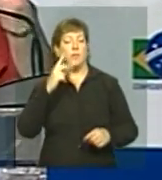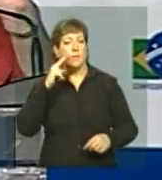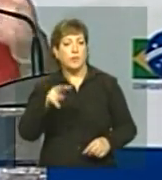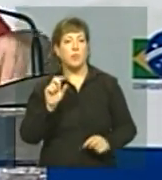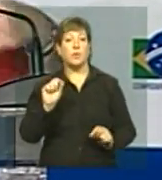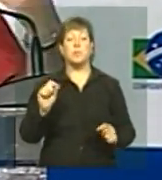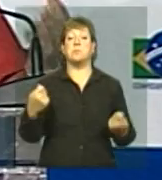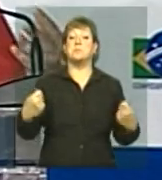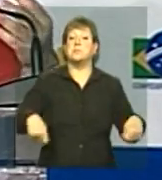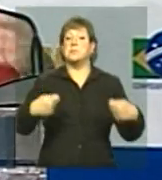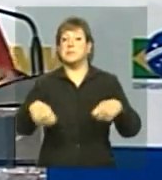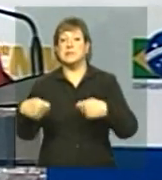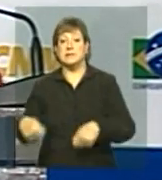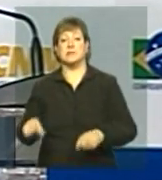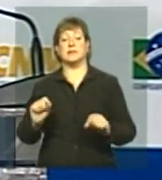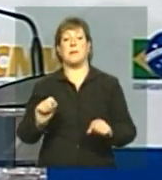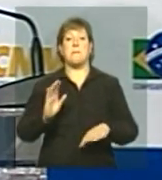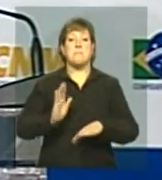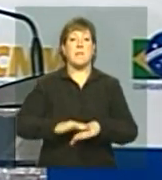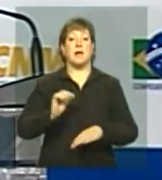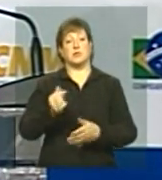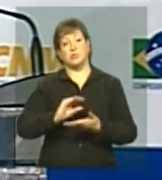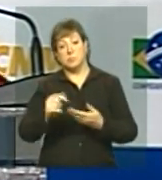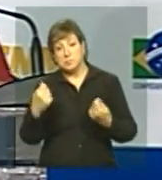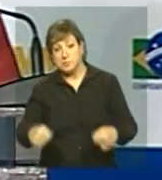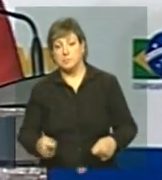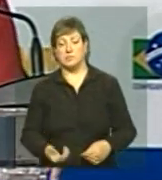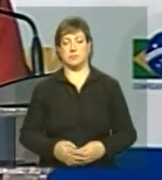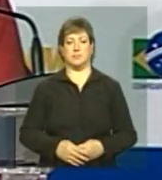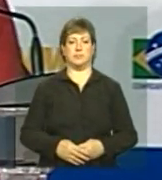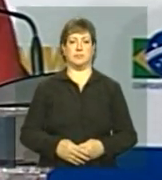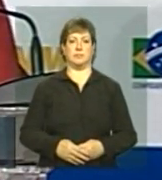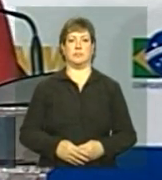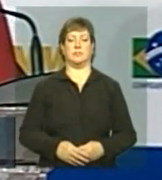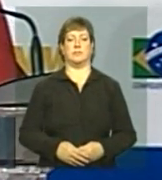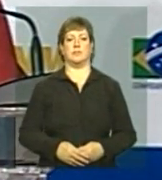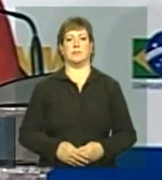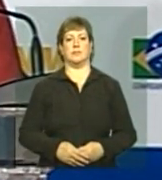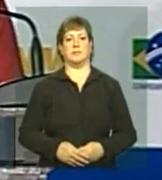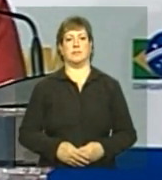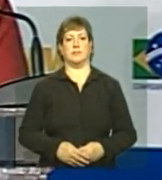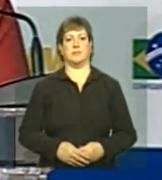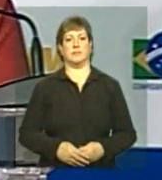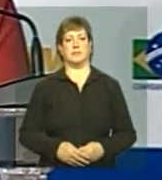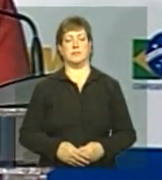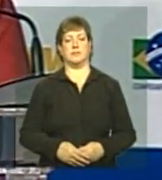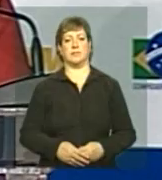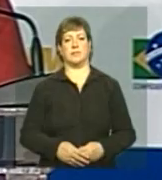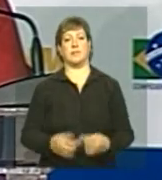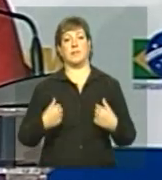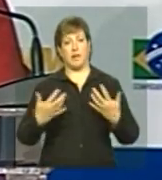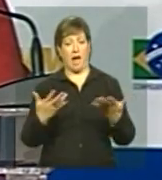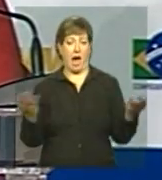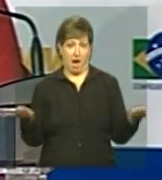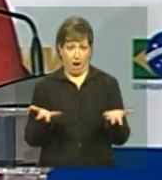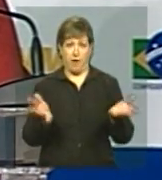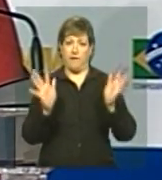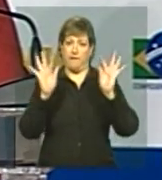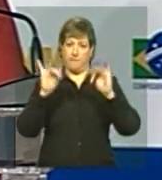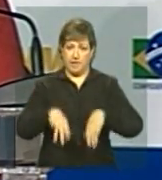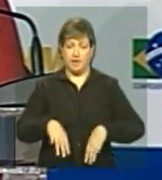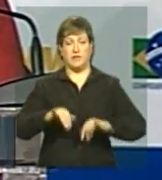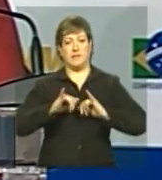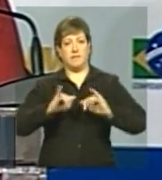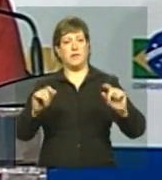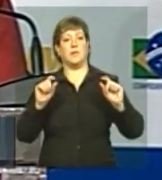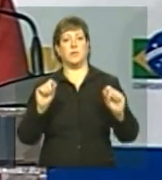a necessidade de mais recursos. Bom, eu queria finalizar dizendo